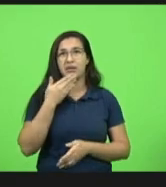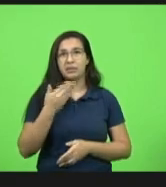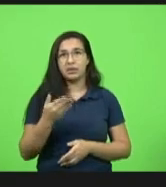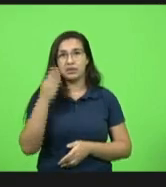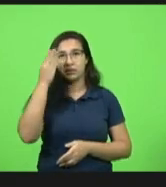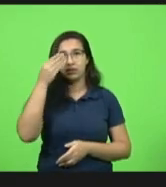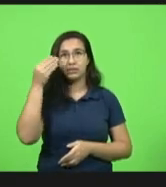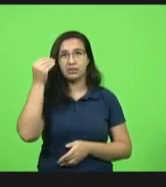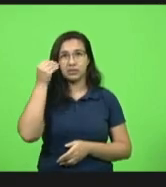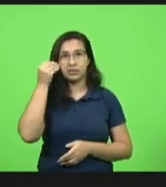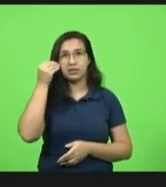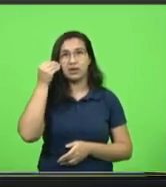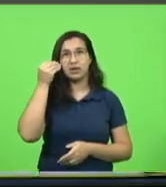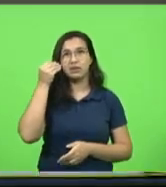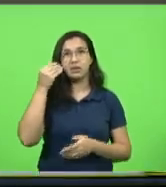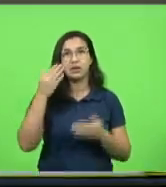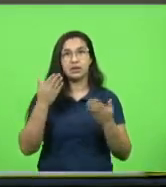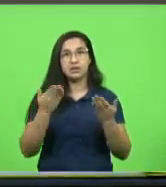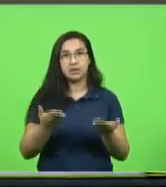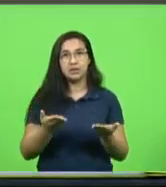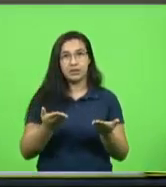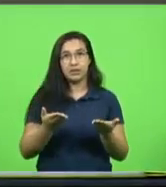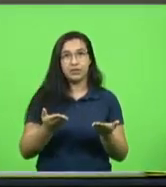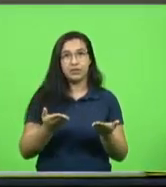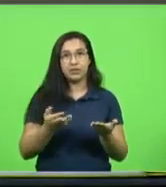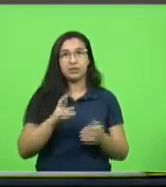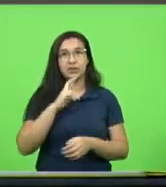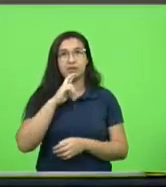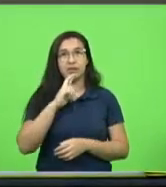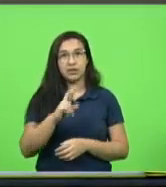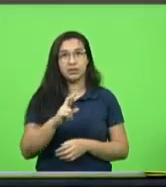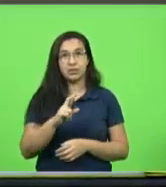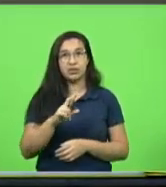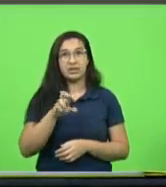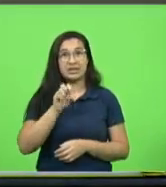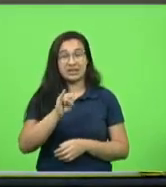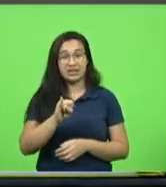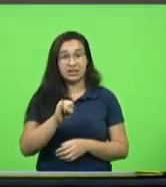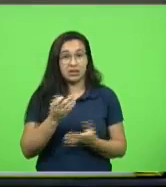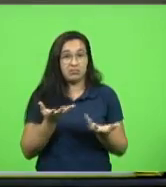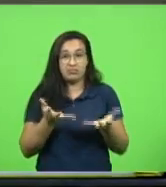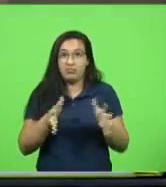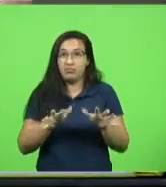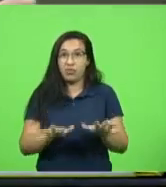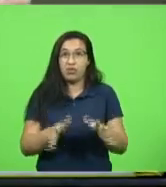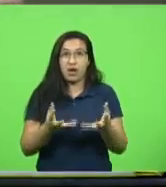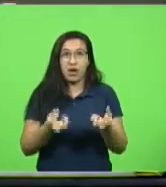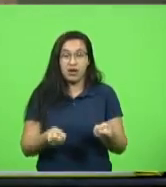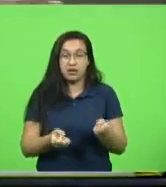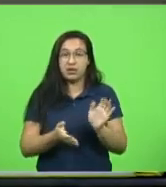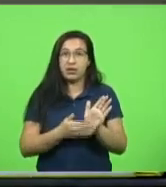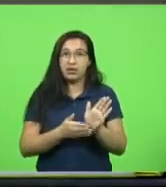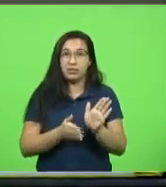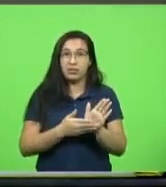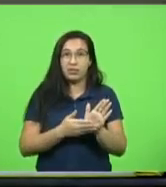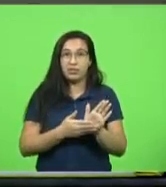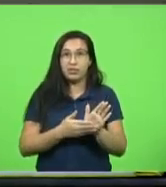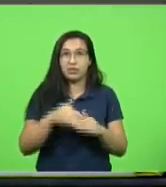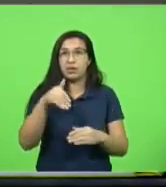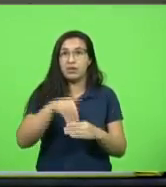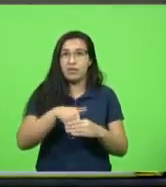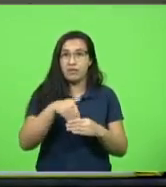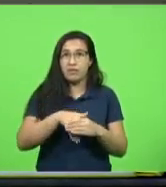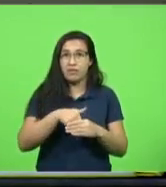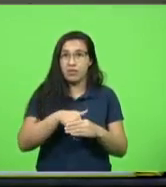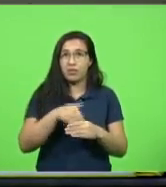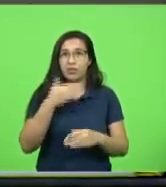Carminati que Vossa Excelência que responda. Agora, se Vossa Excelência não quiser aceitar essa proposta, vamos votar o requerimento,